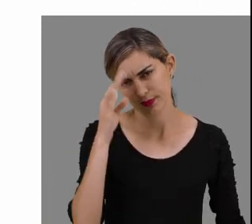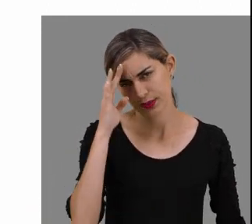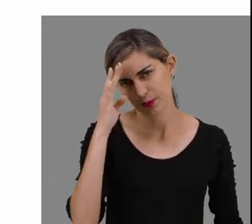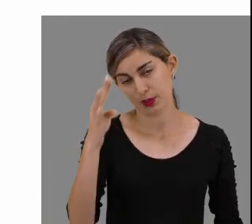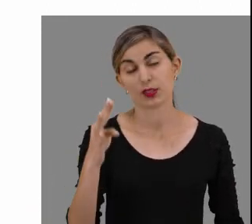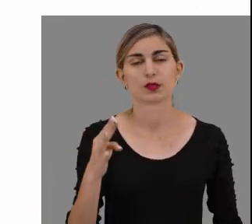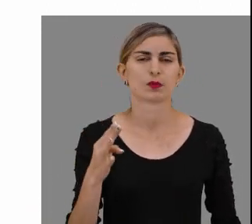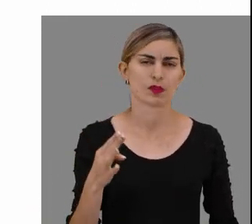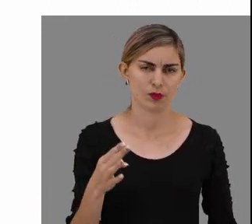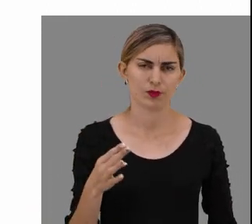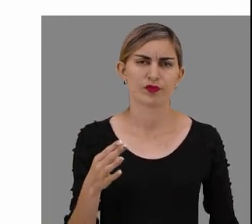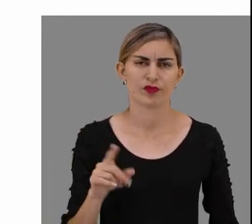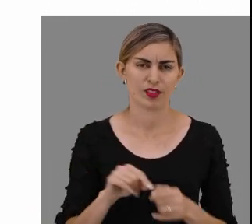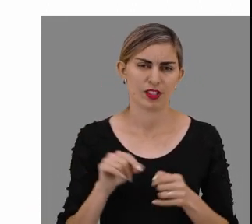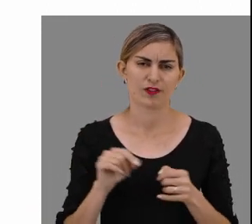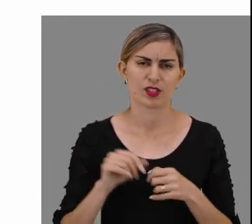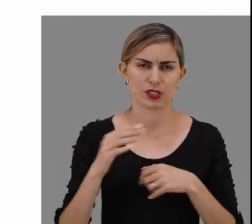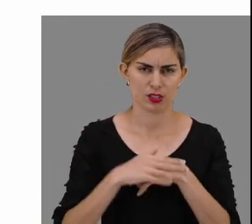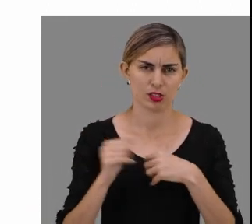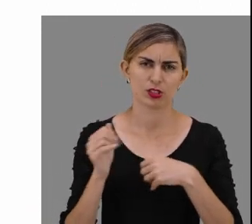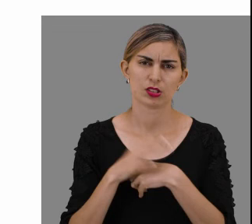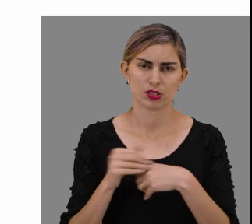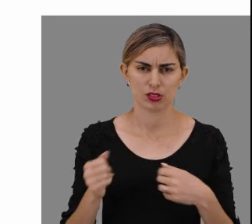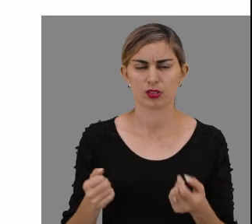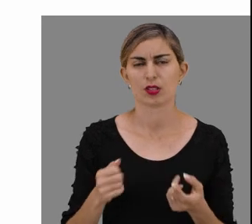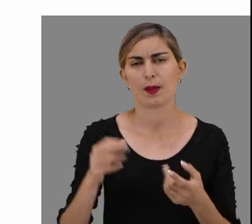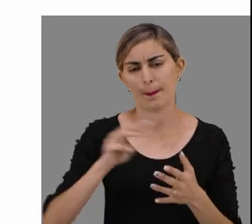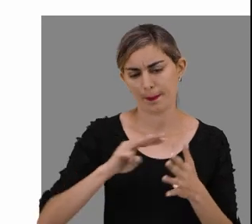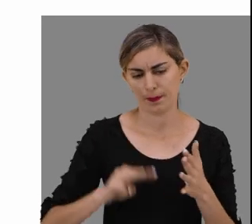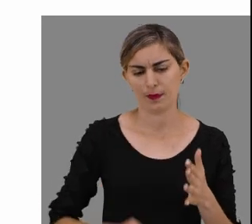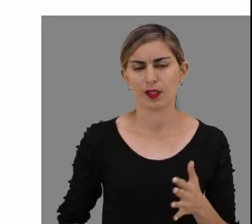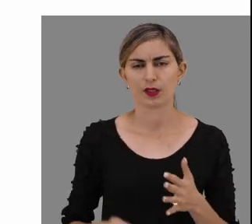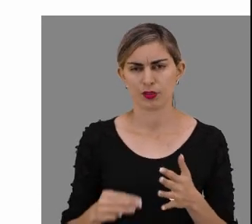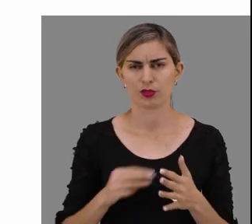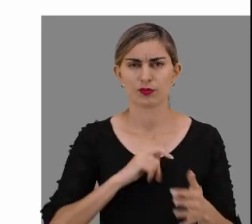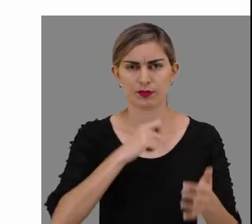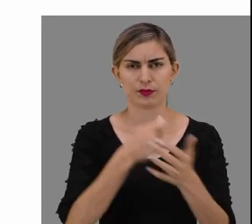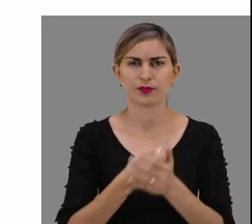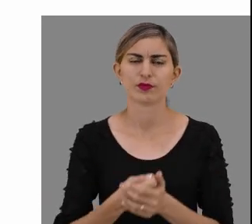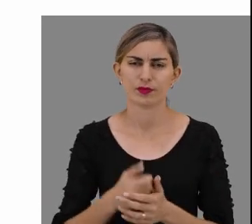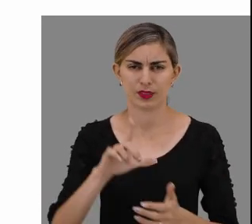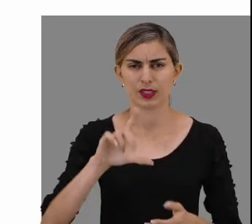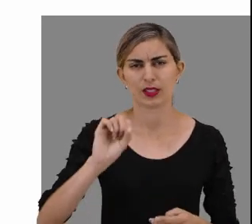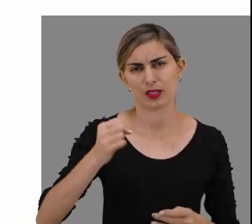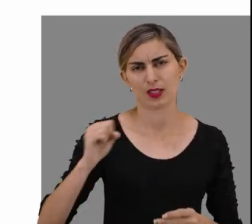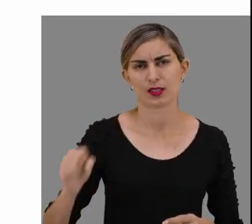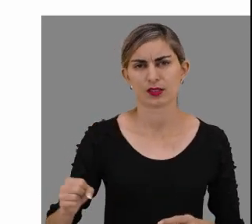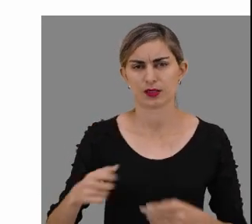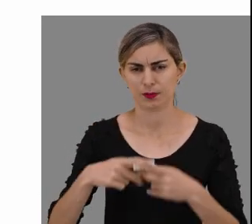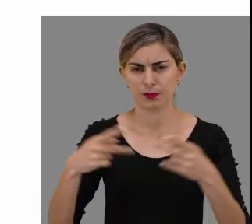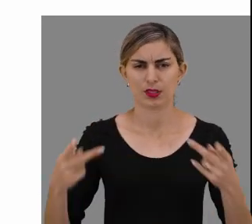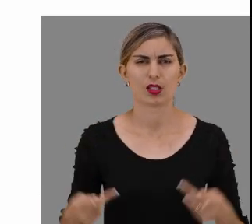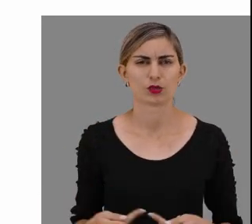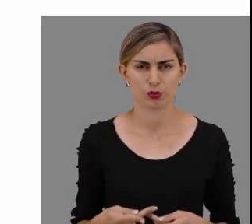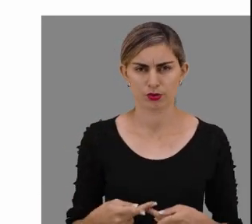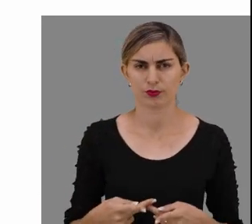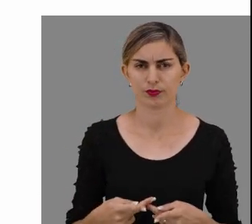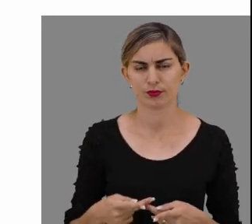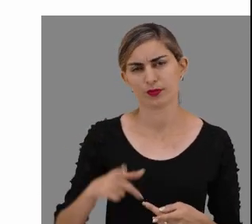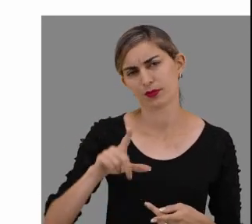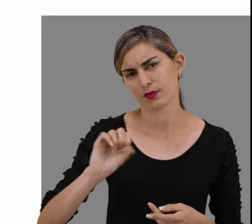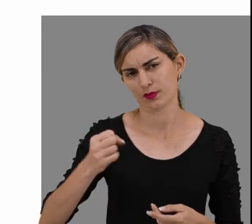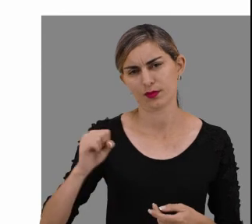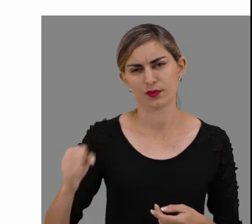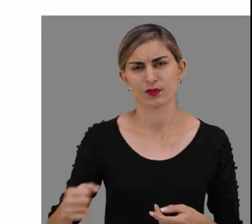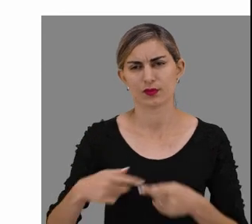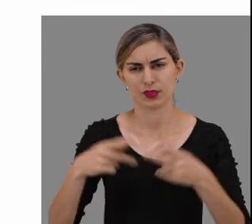Prato principal optou por fazer a chamada ao método forma de pagamento da classe pai dela, prato. E